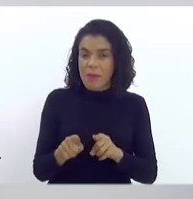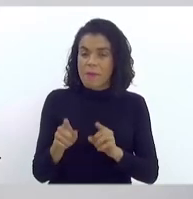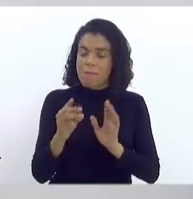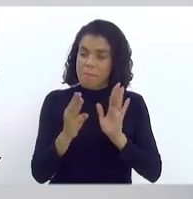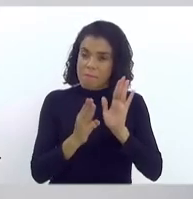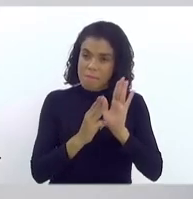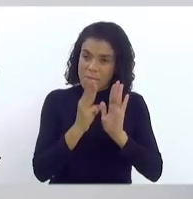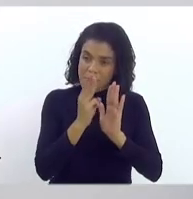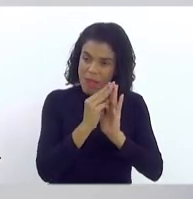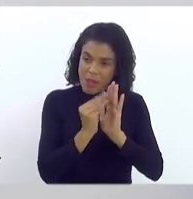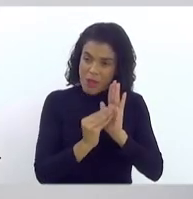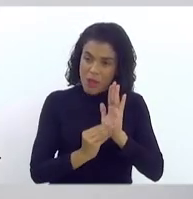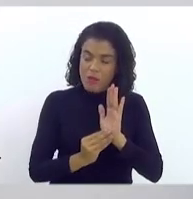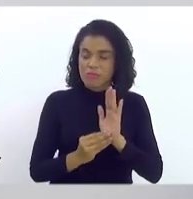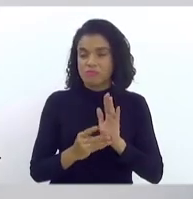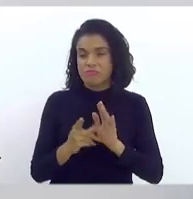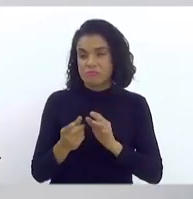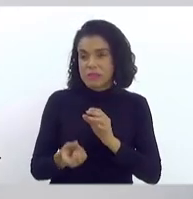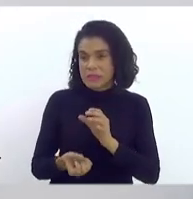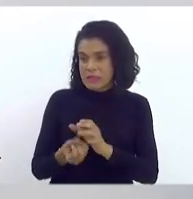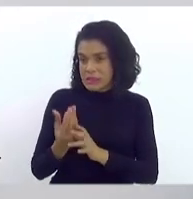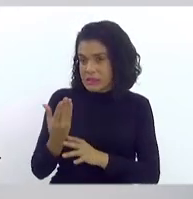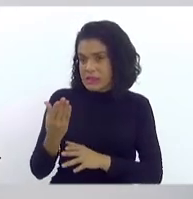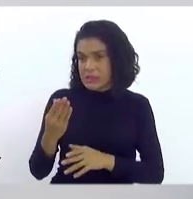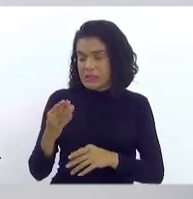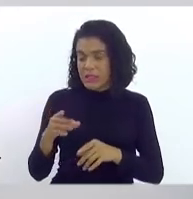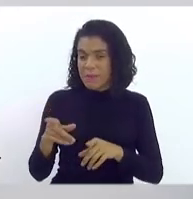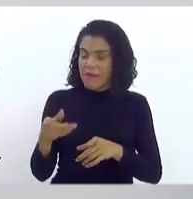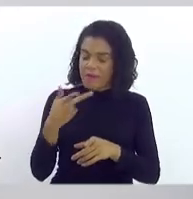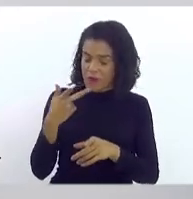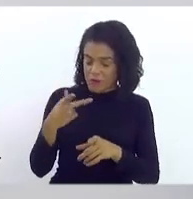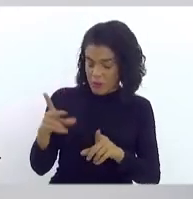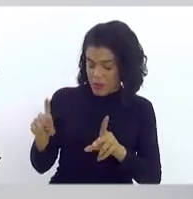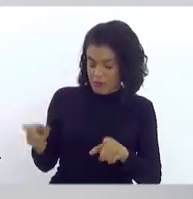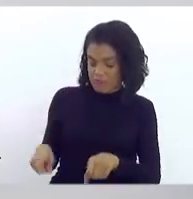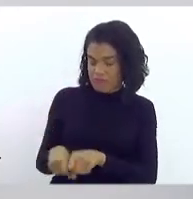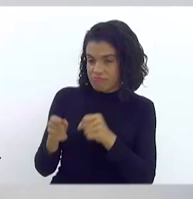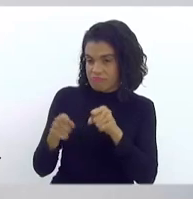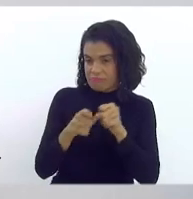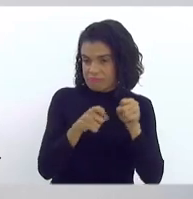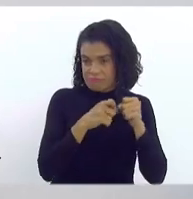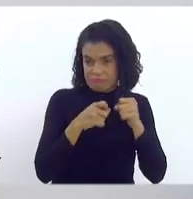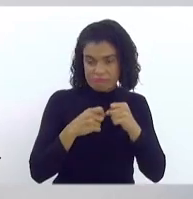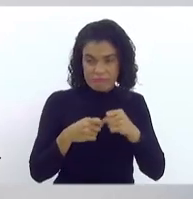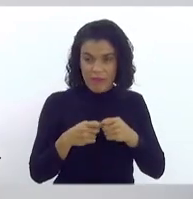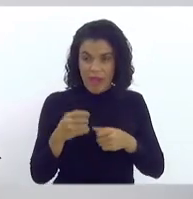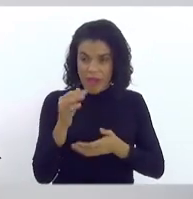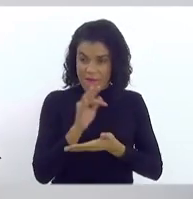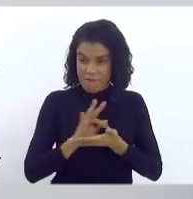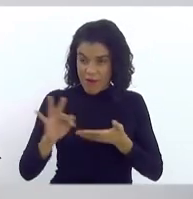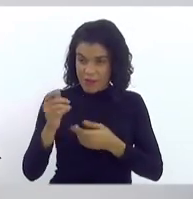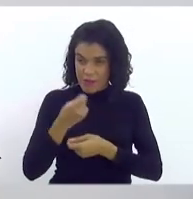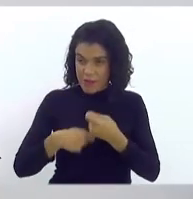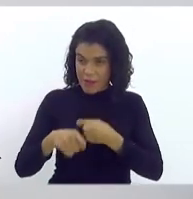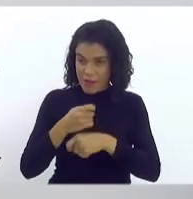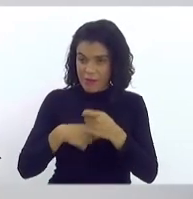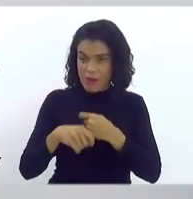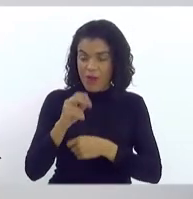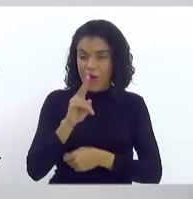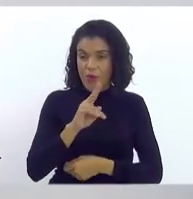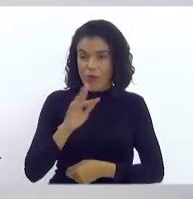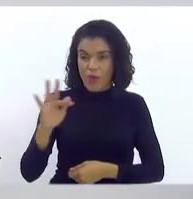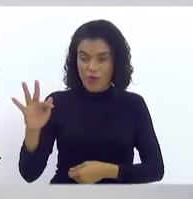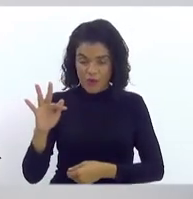metodologicamente utilizados para compensação do CAPEX, essa questão de depreciação que a senhora falou e tal. A Faculdade de Economia da UFF, que foi a